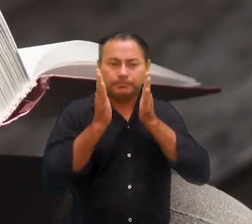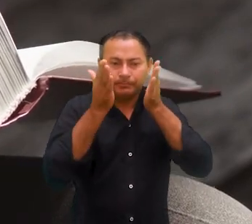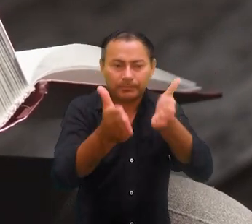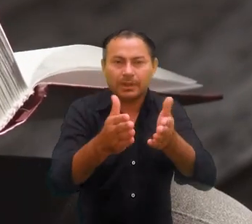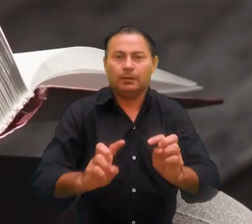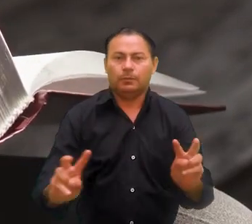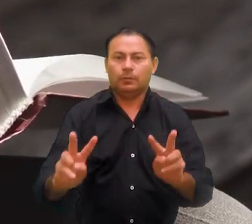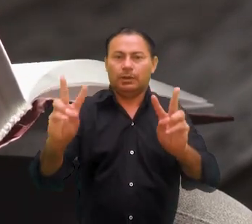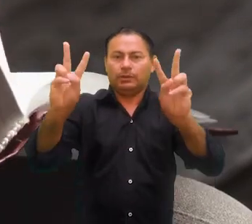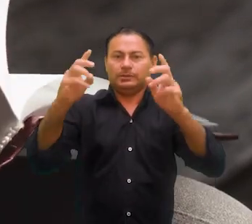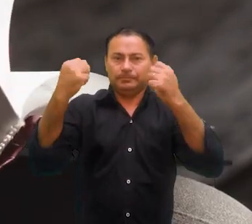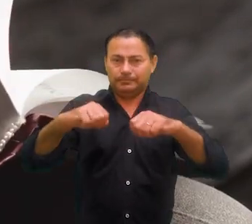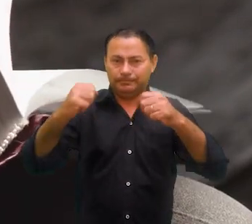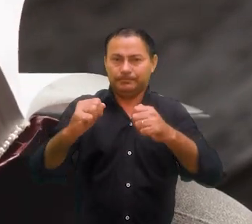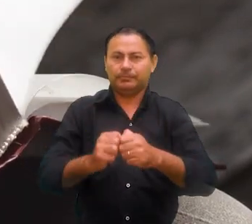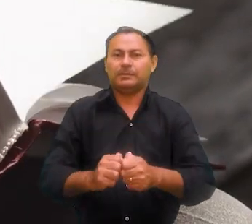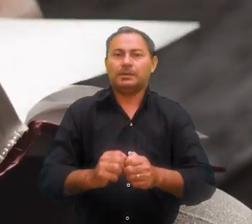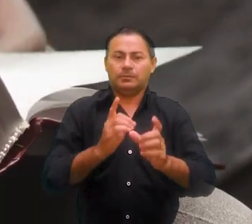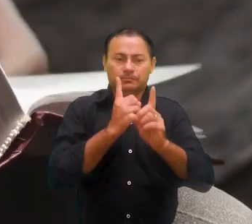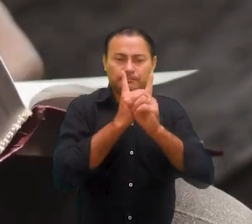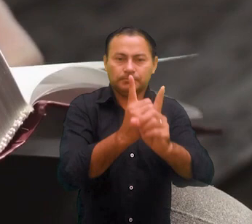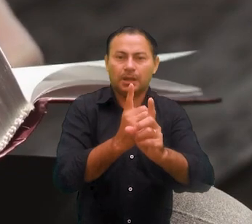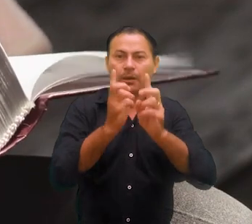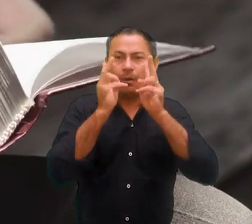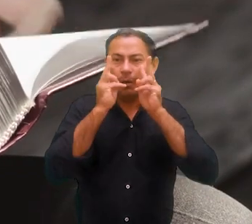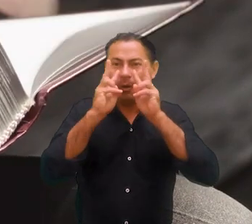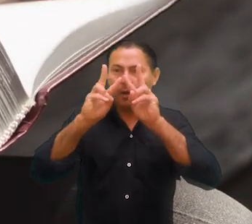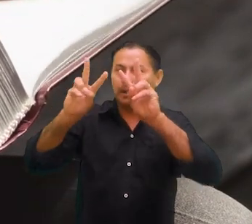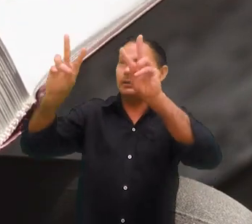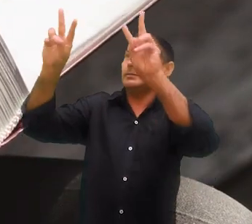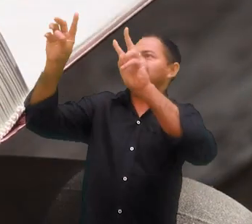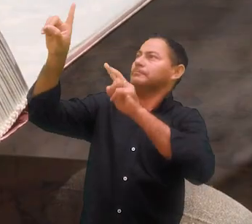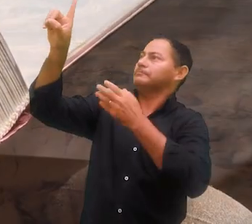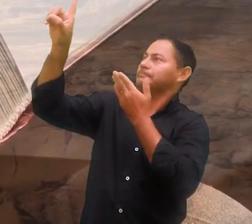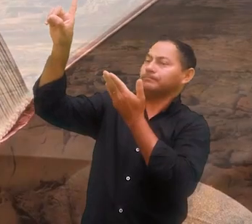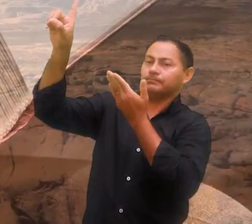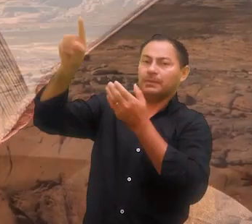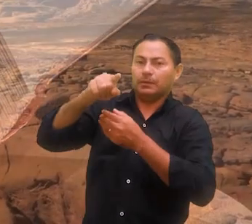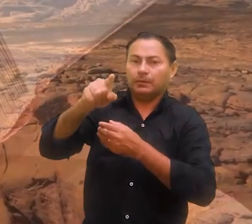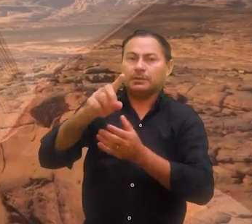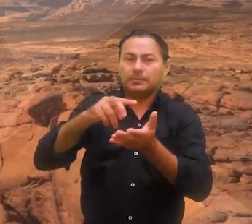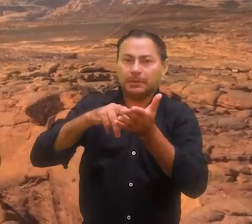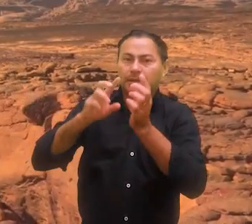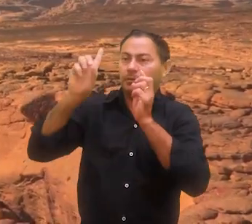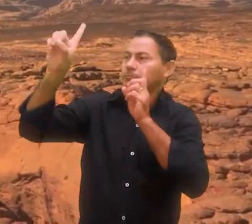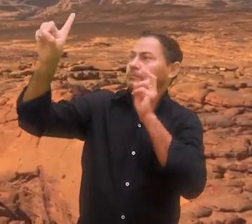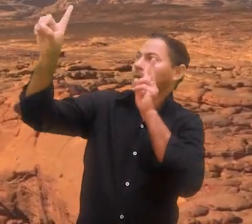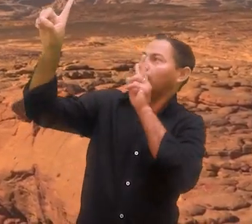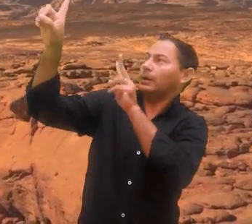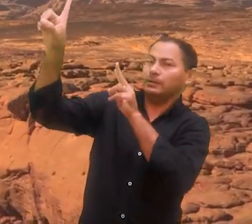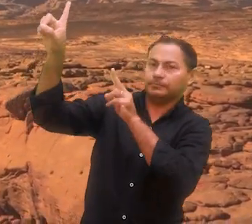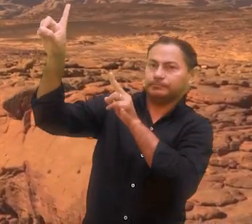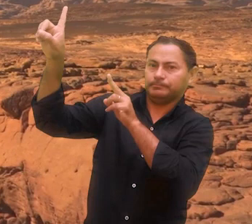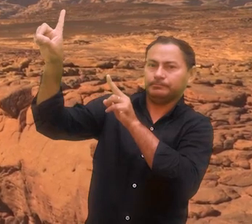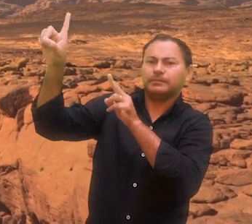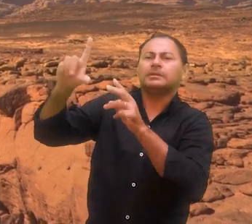Jesus é voltado aos valores necessários para que o discípulo olhe para o alto. Quando você mantém o